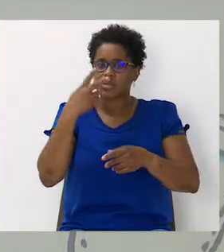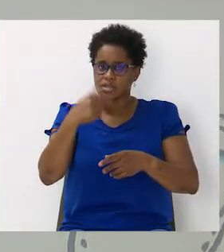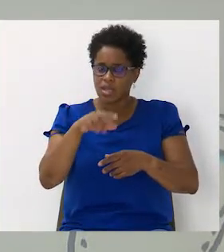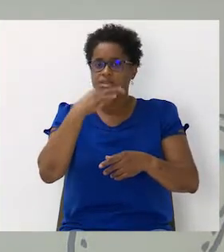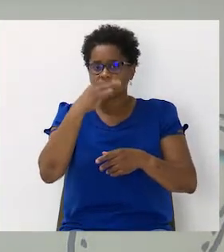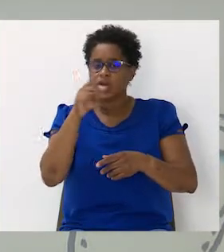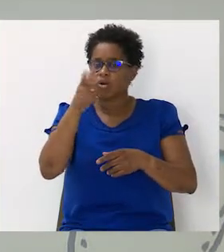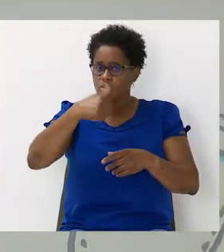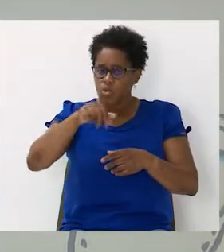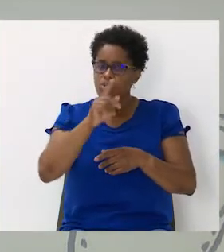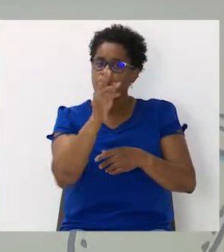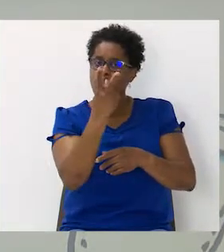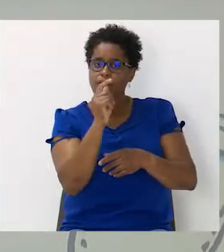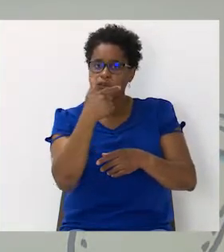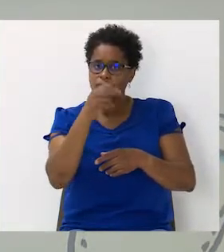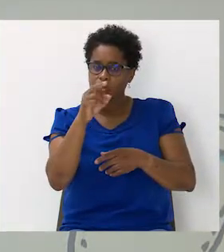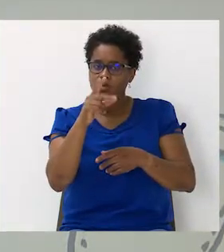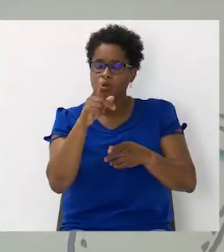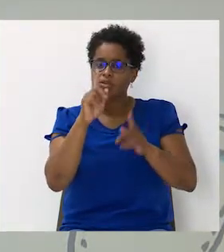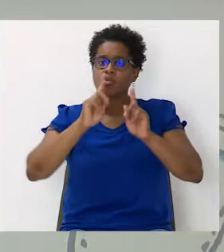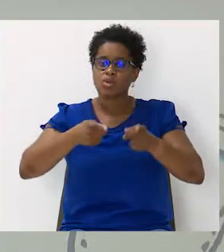vai de esquerda para direita.